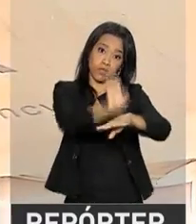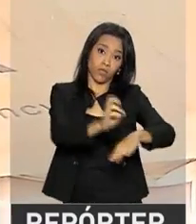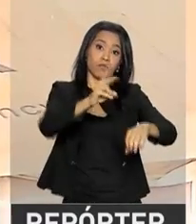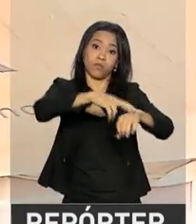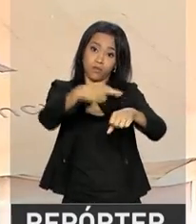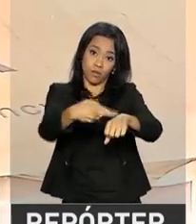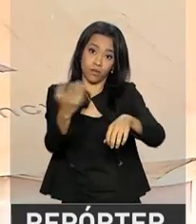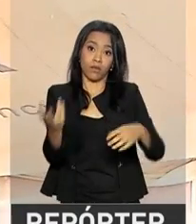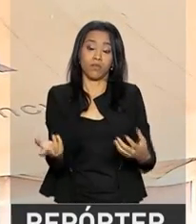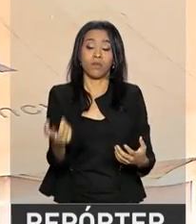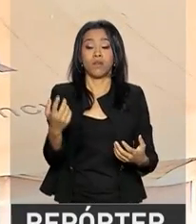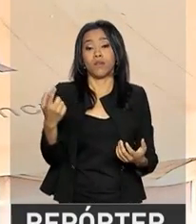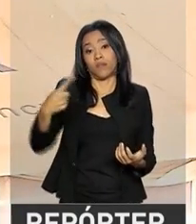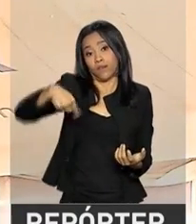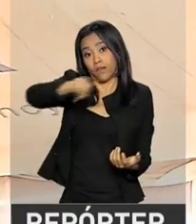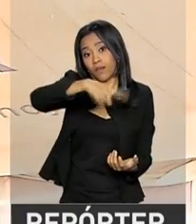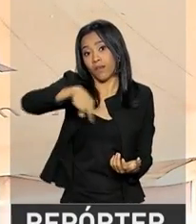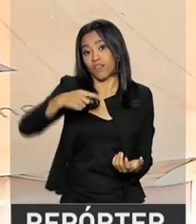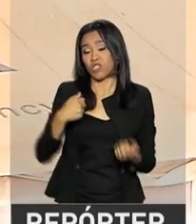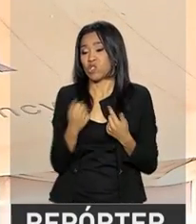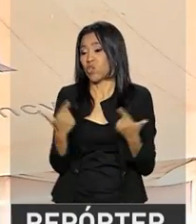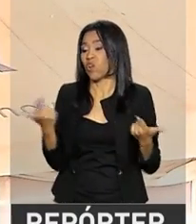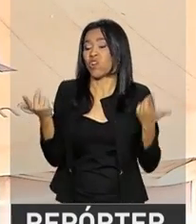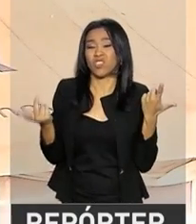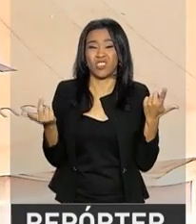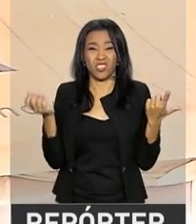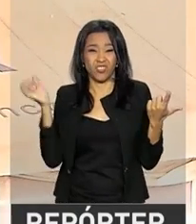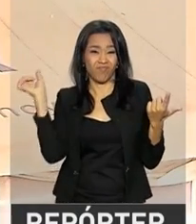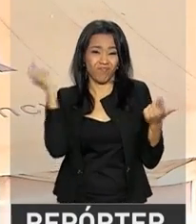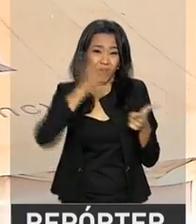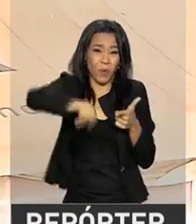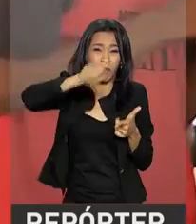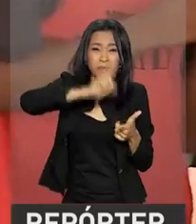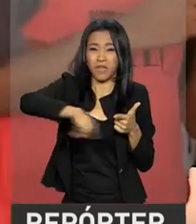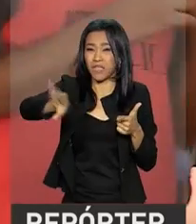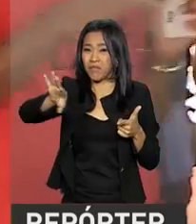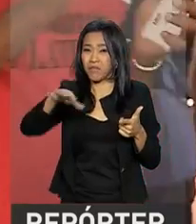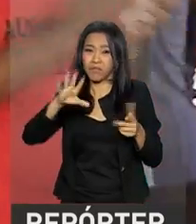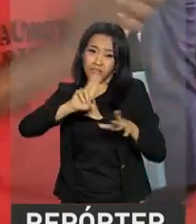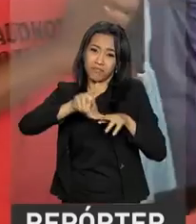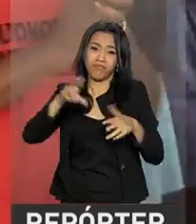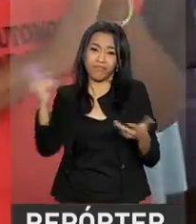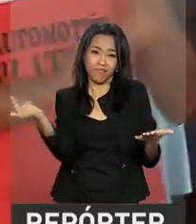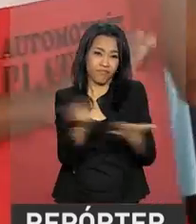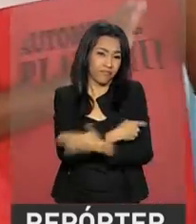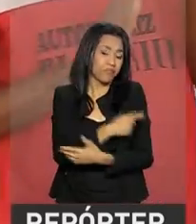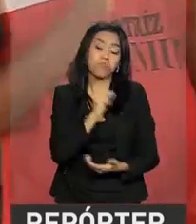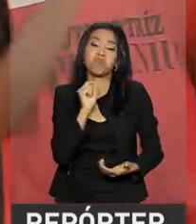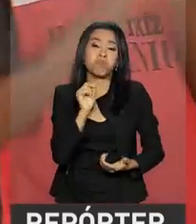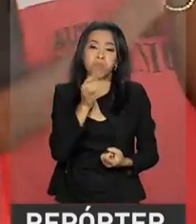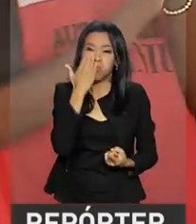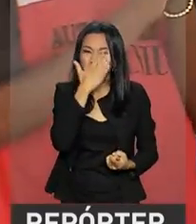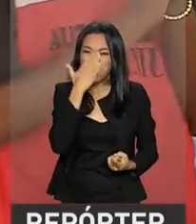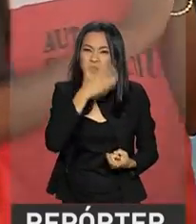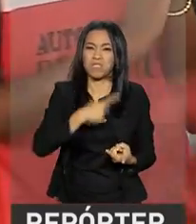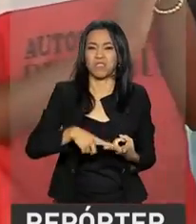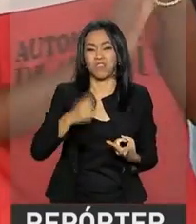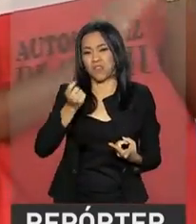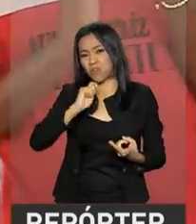eles não sejam acometidos de toda sorte de problema de se viver na rua, prostituição,